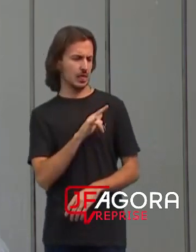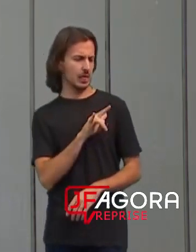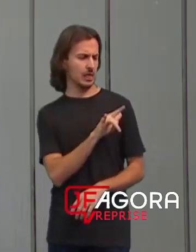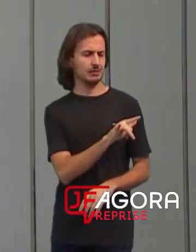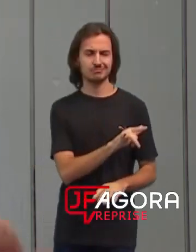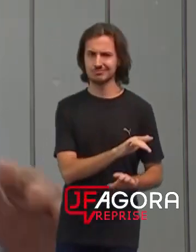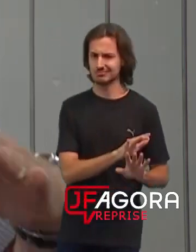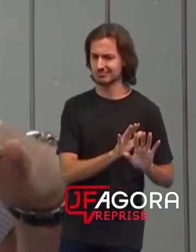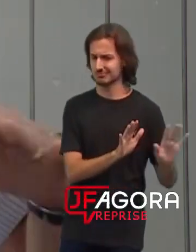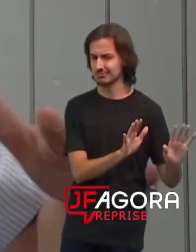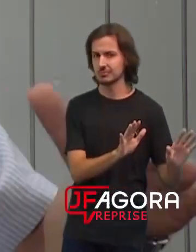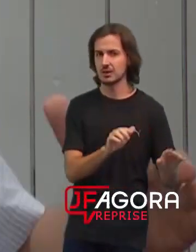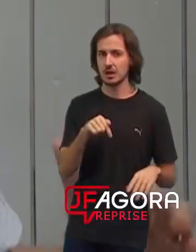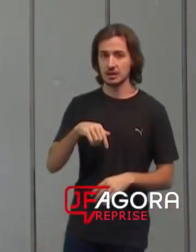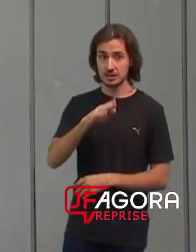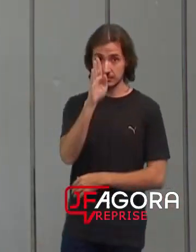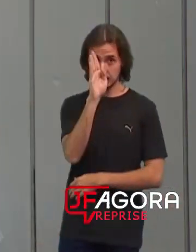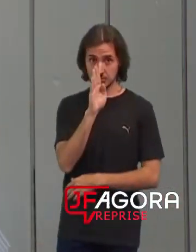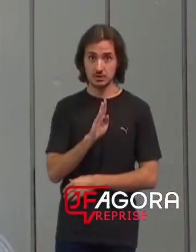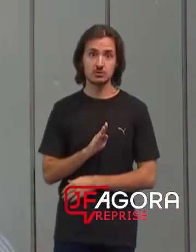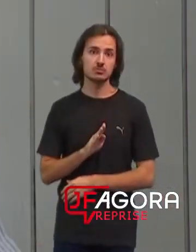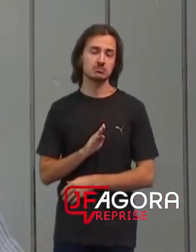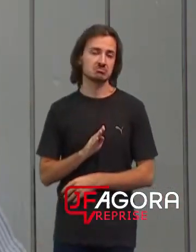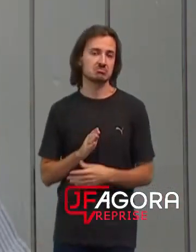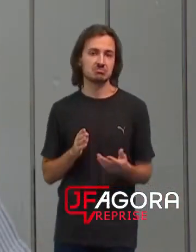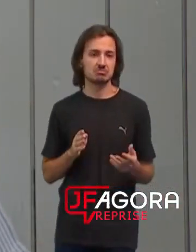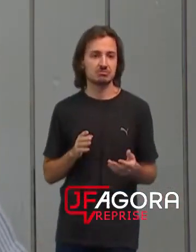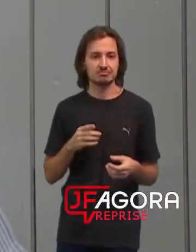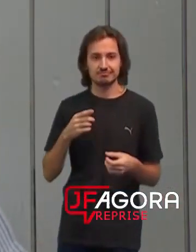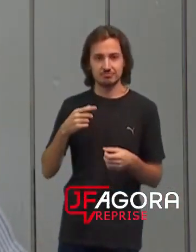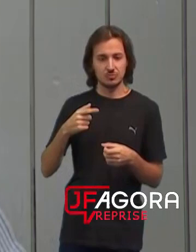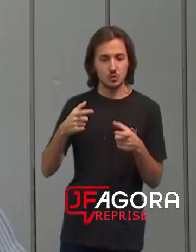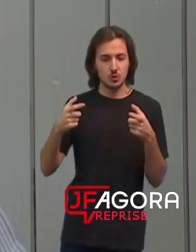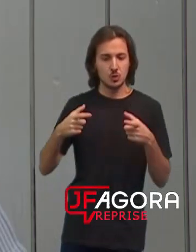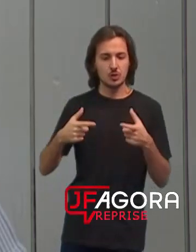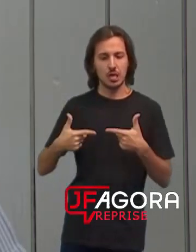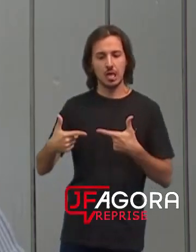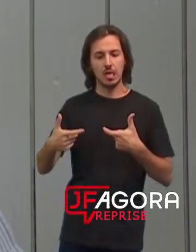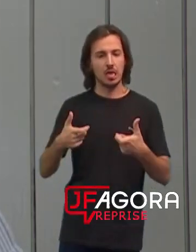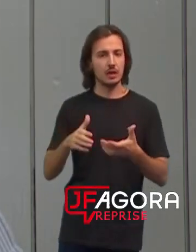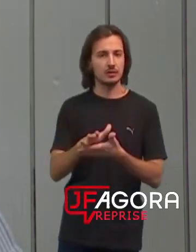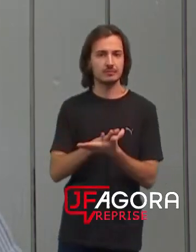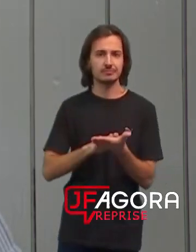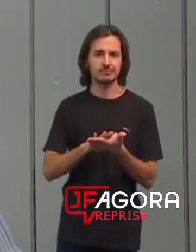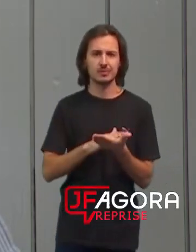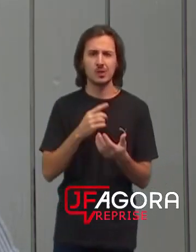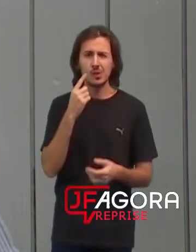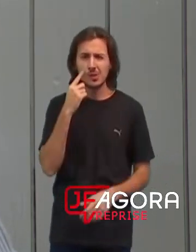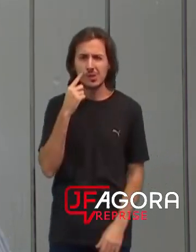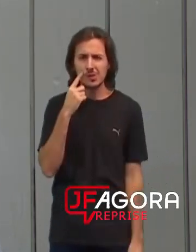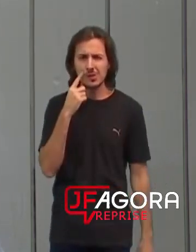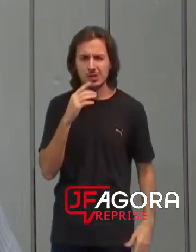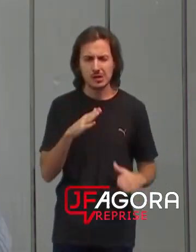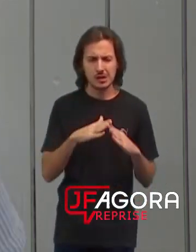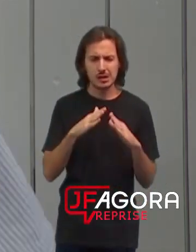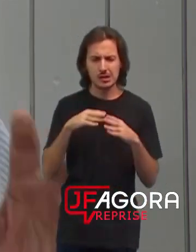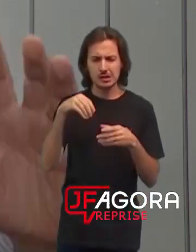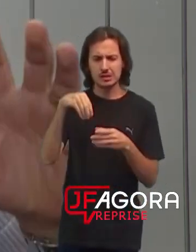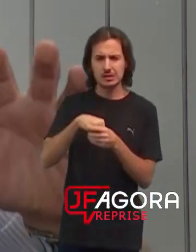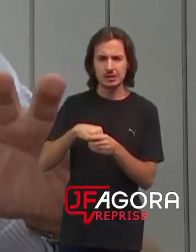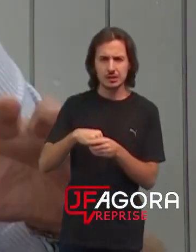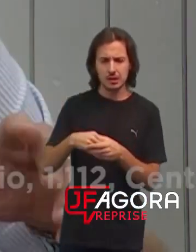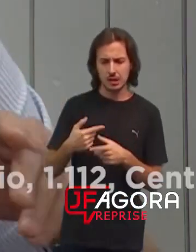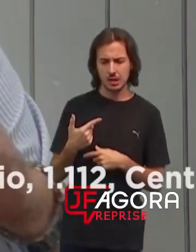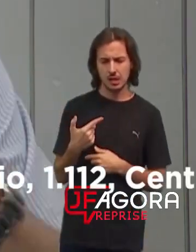Brasil é um país pacífico, né? Então, você ter 3 mil munições, 8 mil munições, o decreto